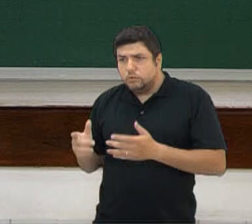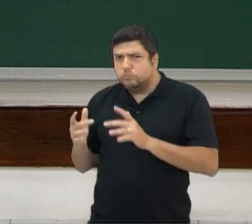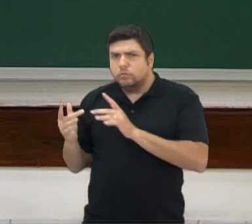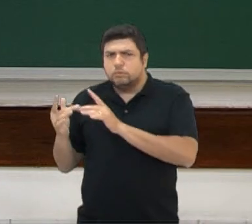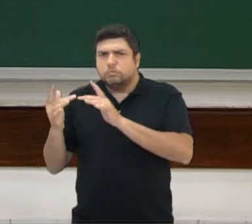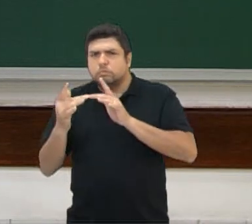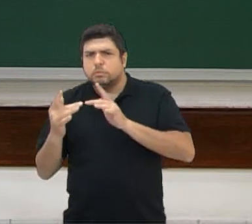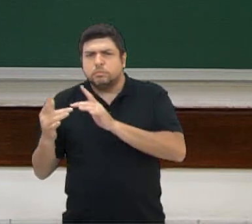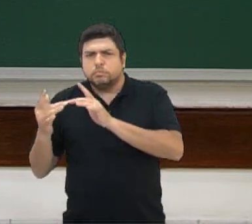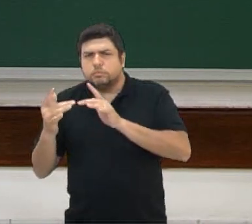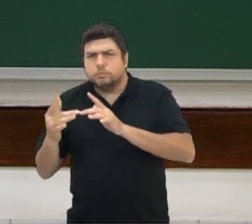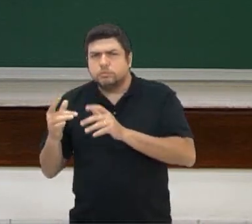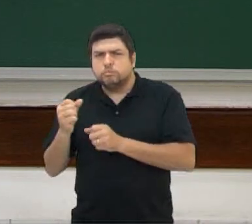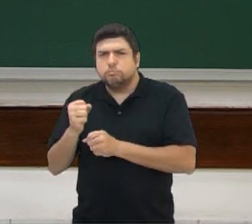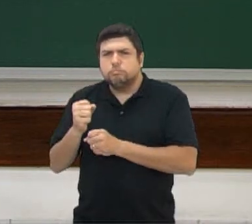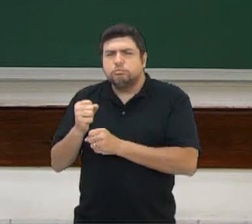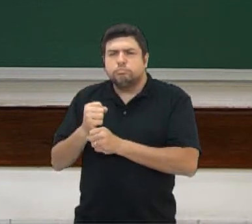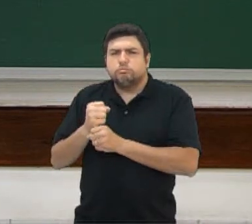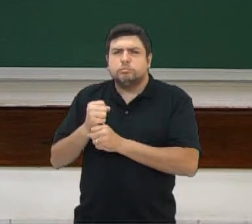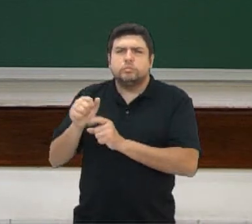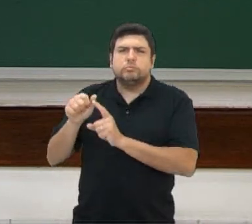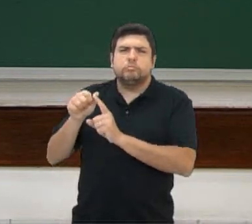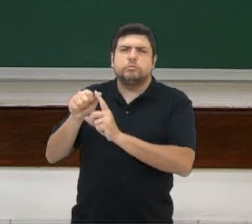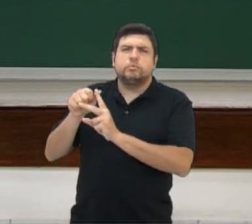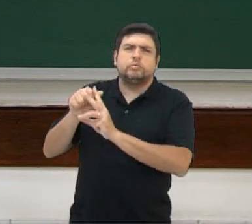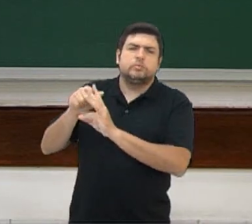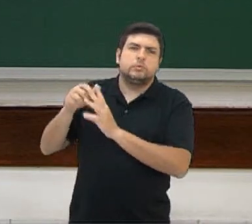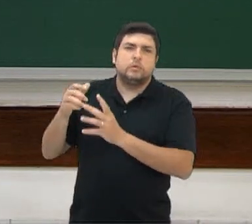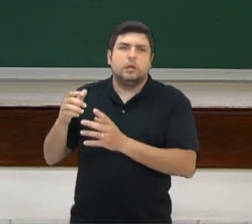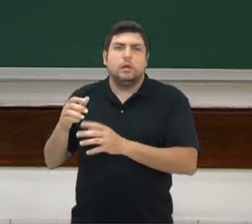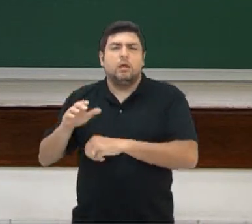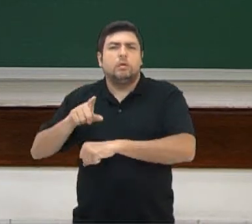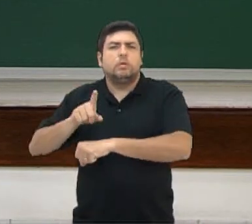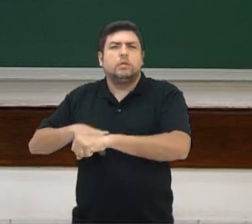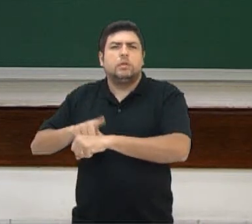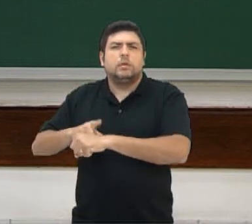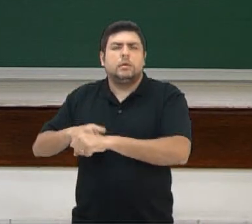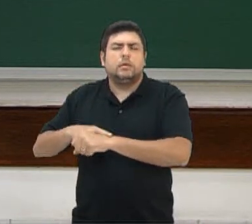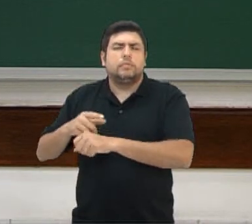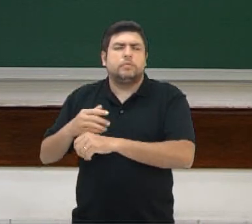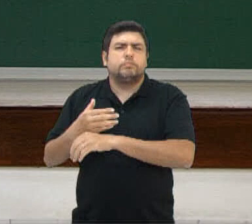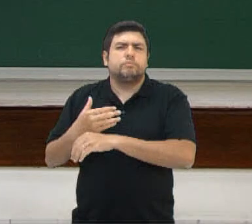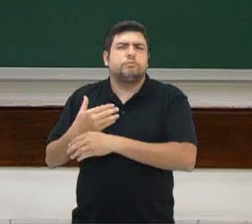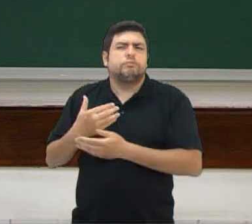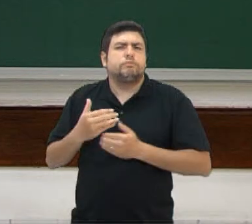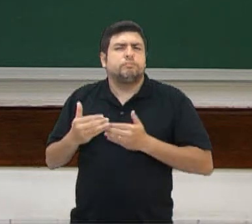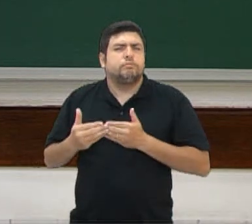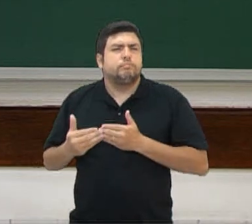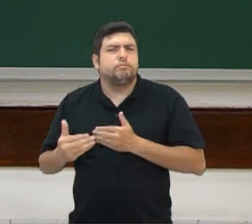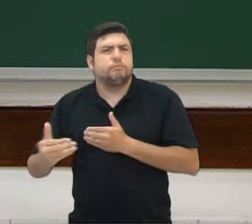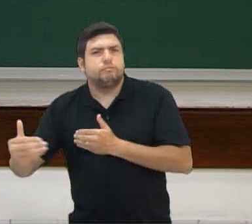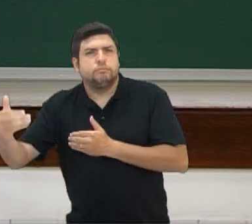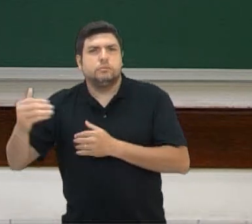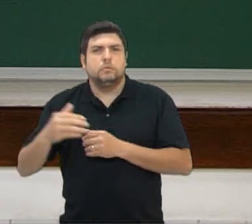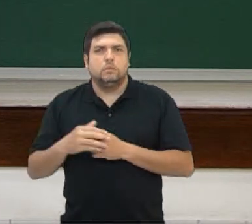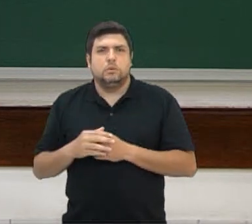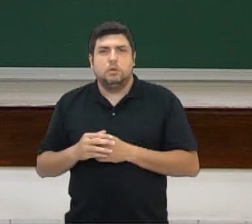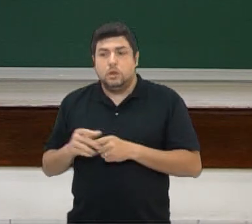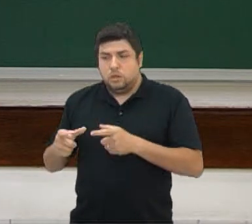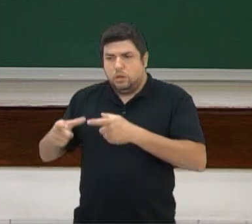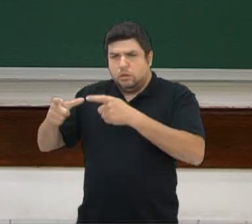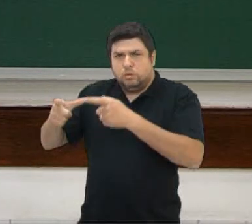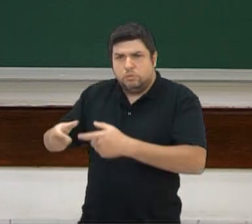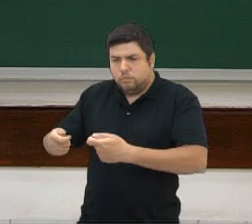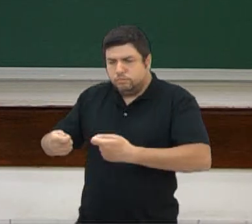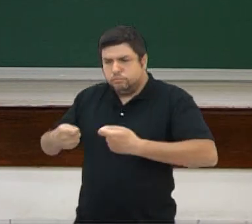um período de tempo muito grande, às vezes, de um determinado ambiente, e aquele ambiente lhe faz a sua